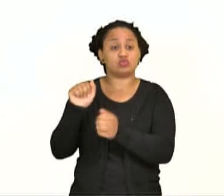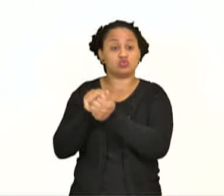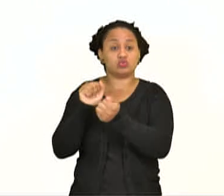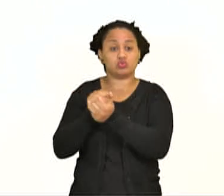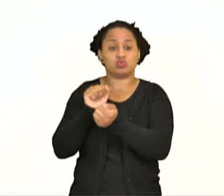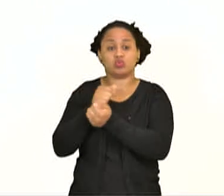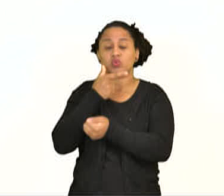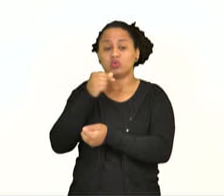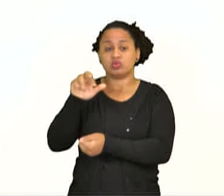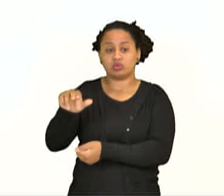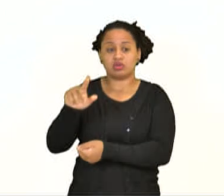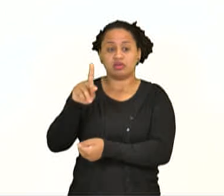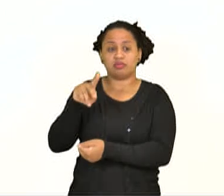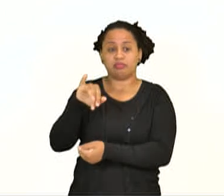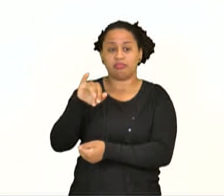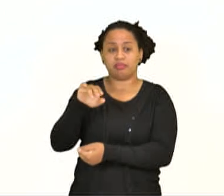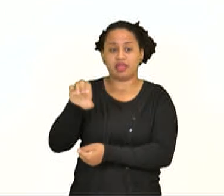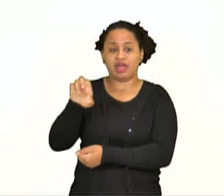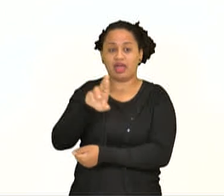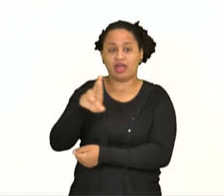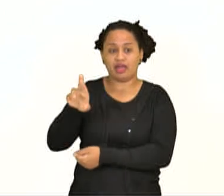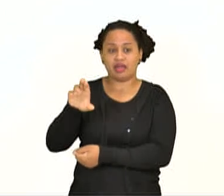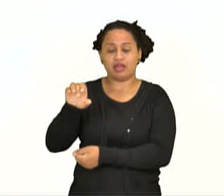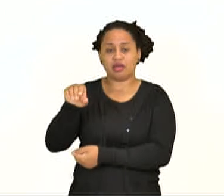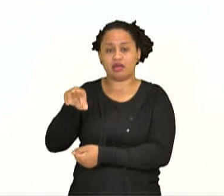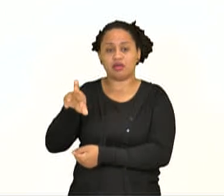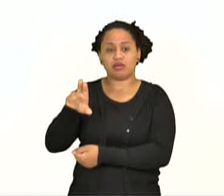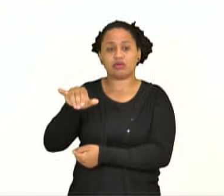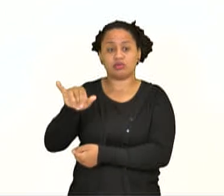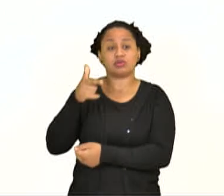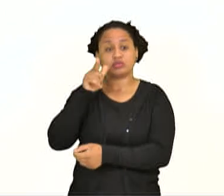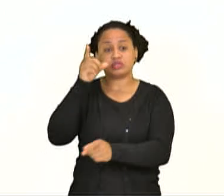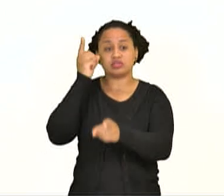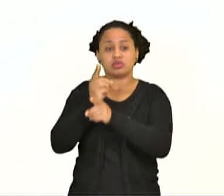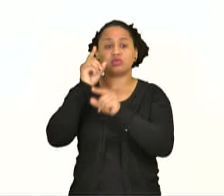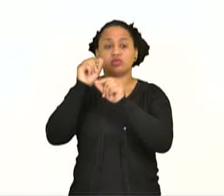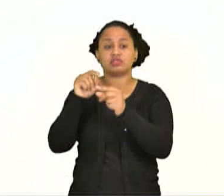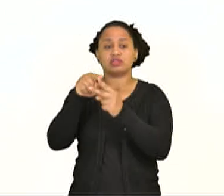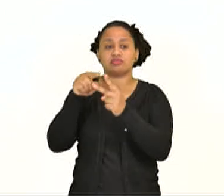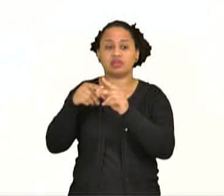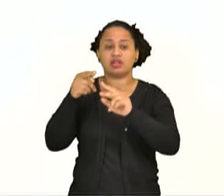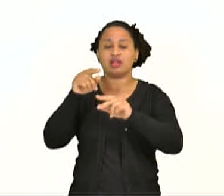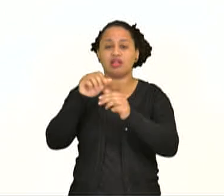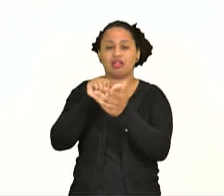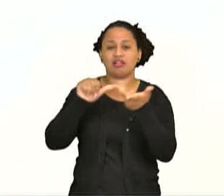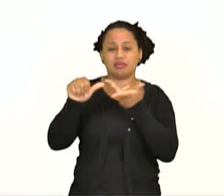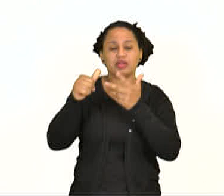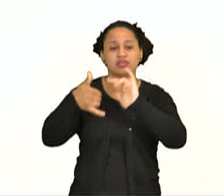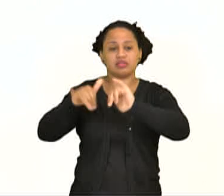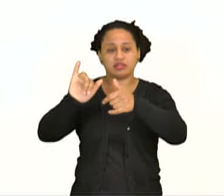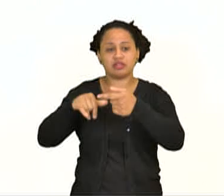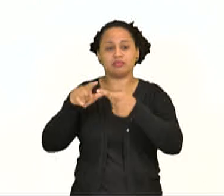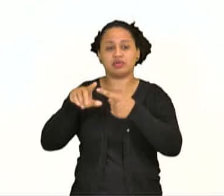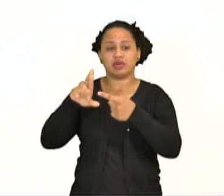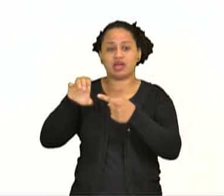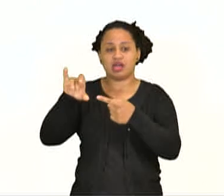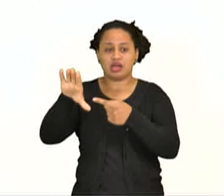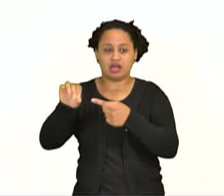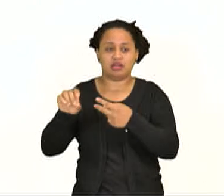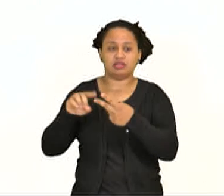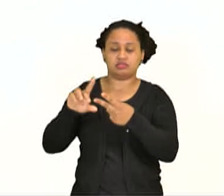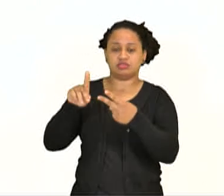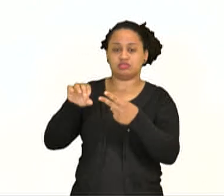Curie, levaram-na à descoberta dos elementos químicos rádio e polônio, que lhe renderam o